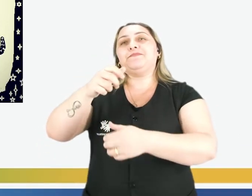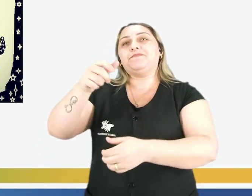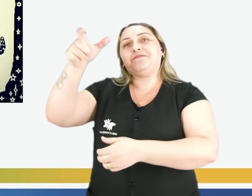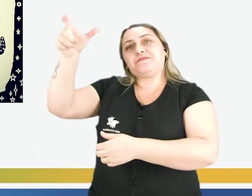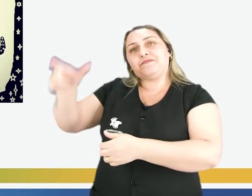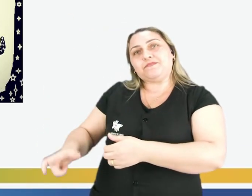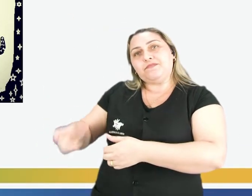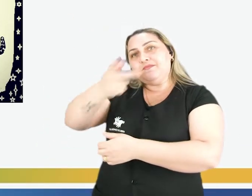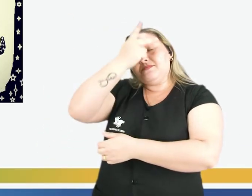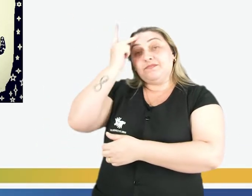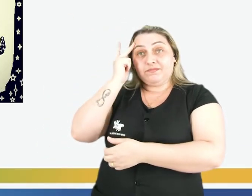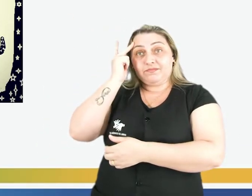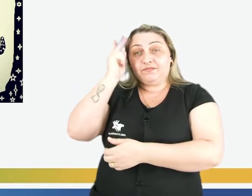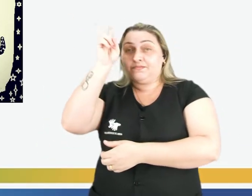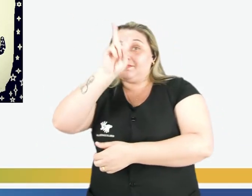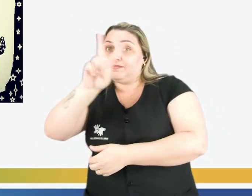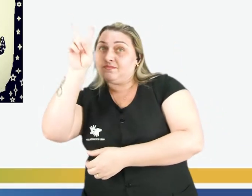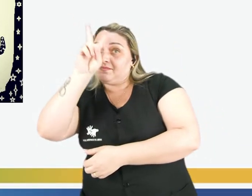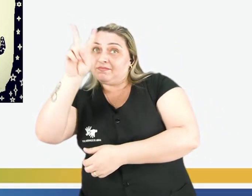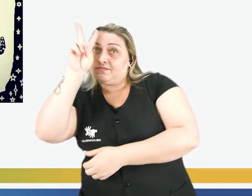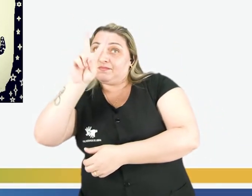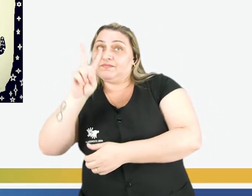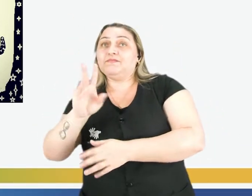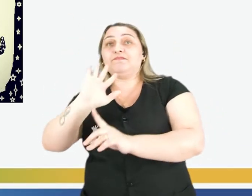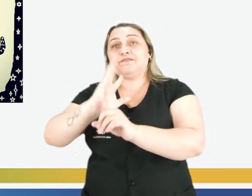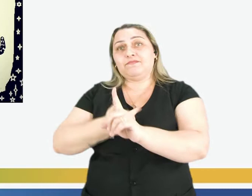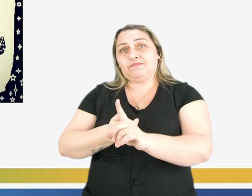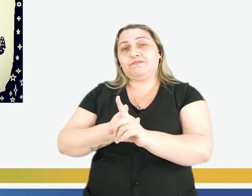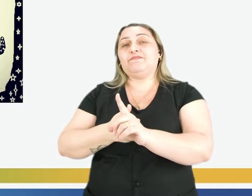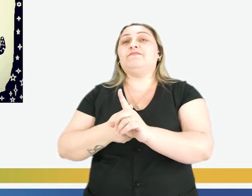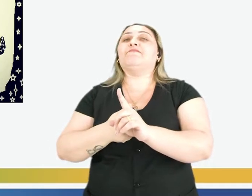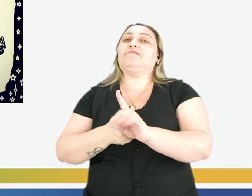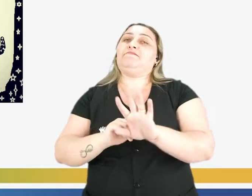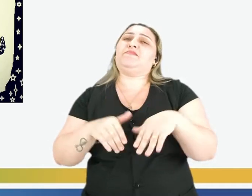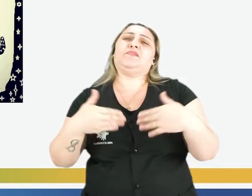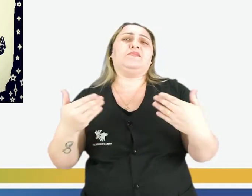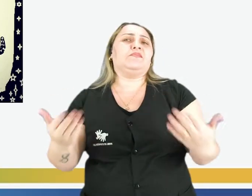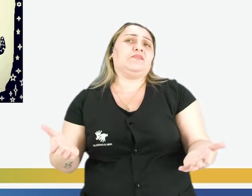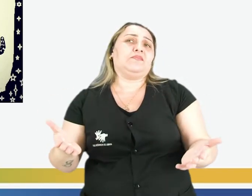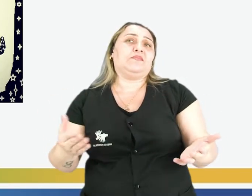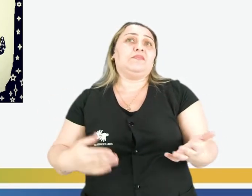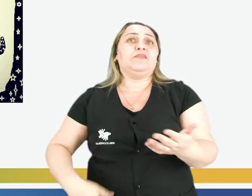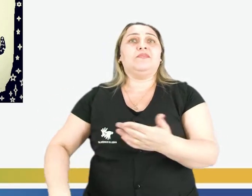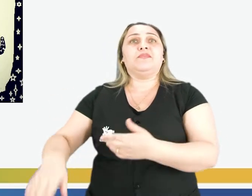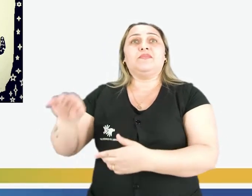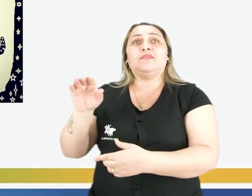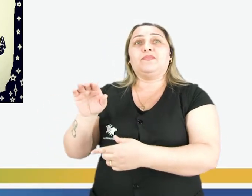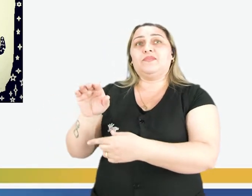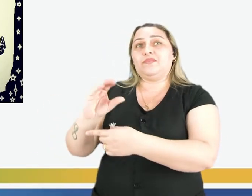Da historinha aí, da arte que está aí, né? Qual seria? É um...